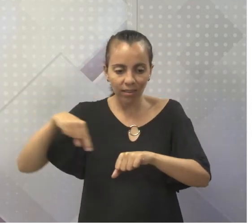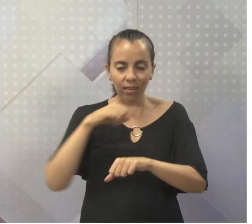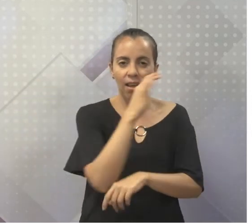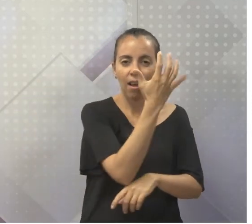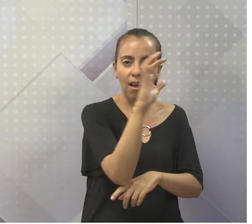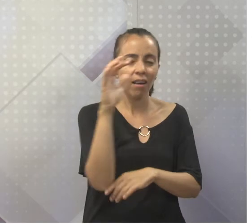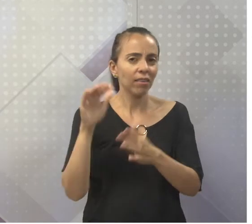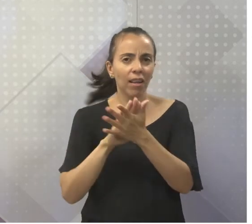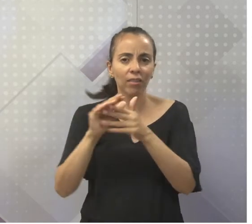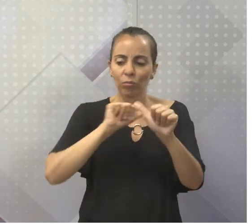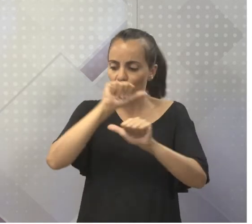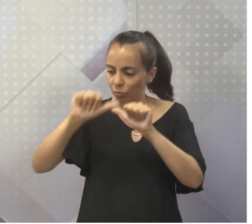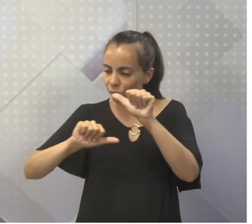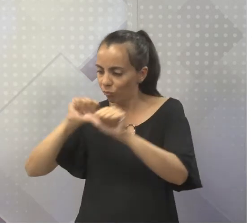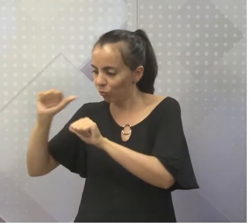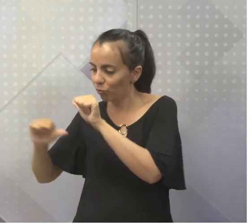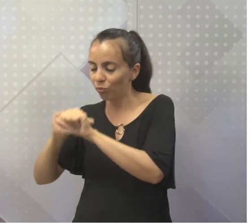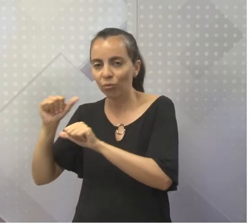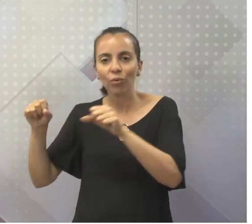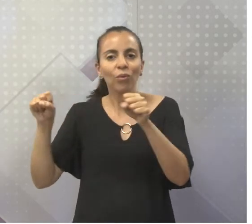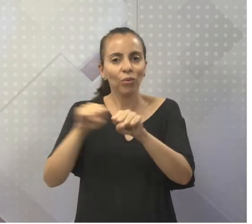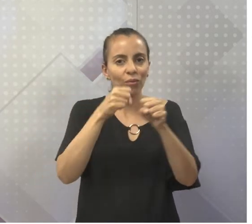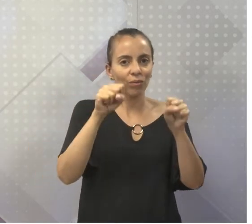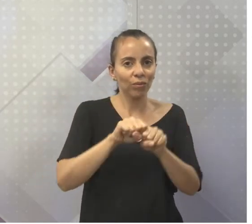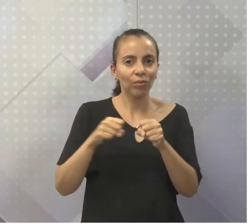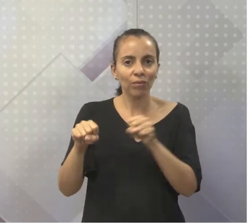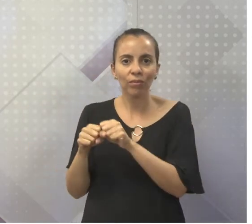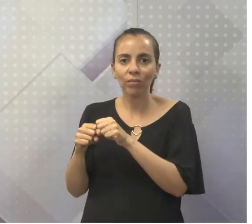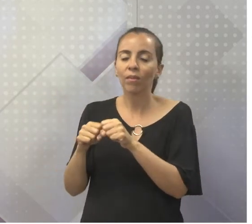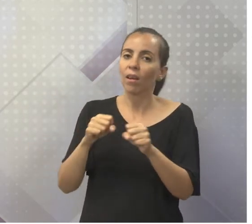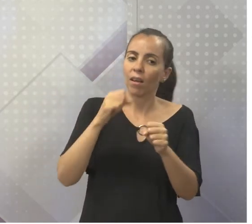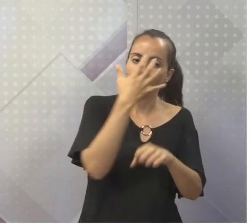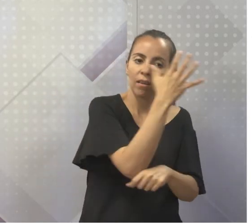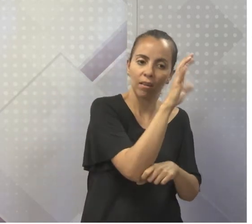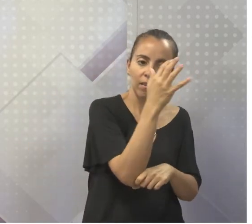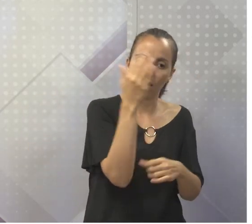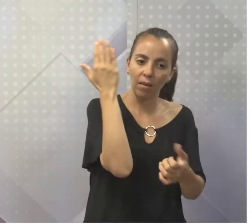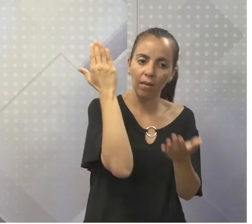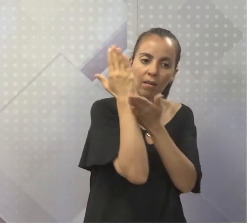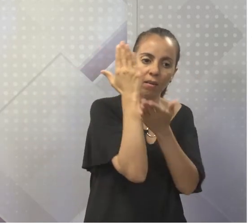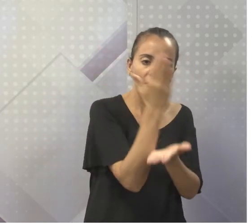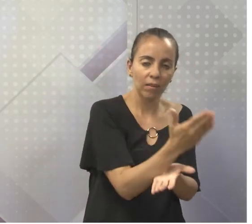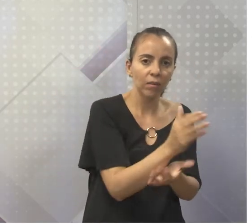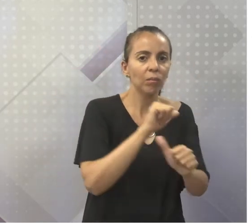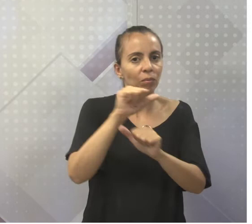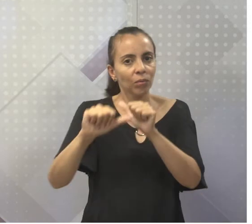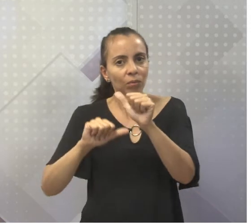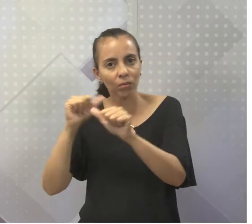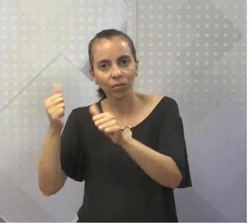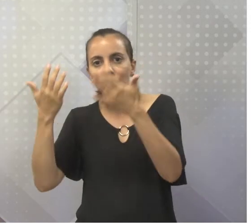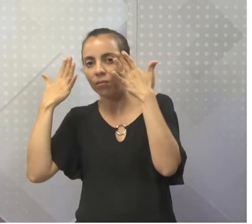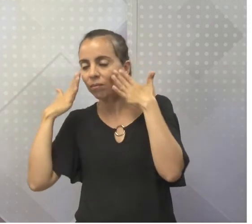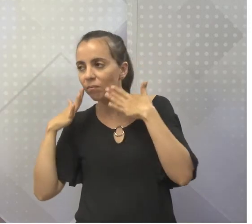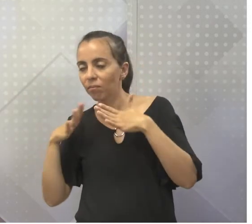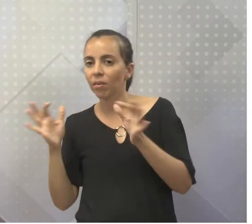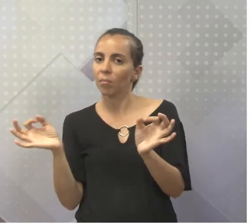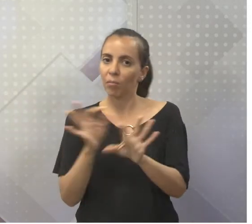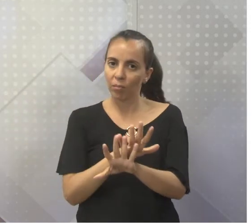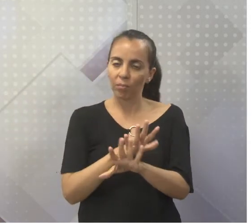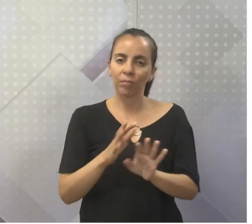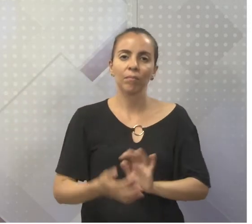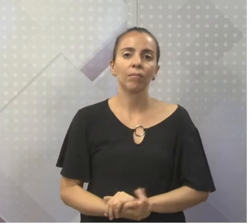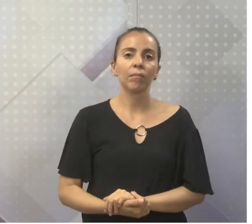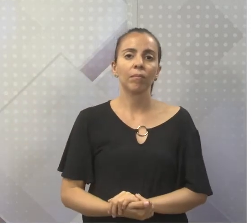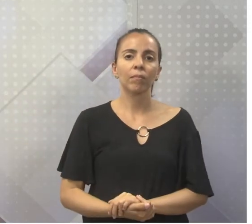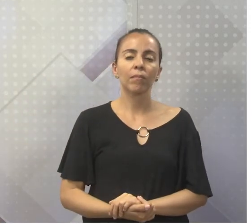plantas montanhas rios e é muito lindo jeito tão entendo ter natureza entendo o caminhão dele é de onde